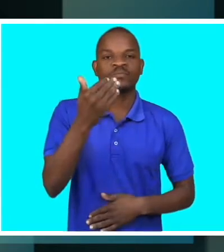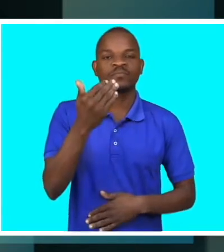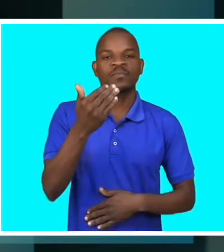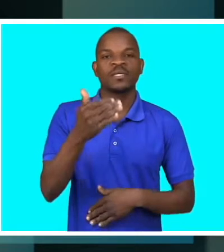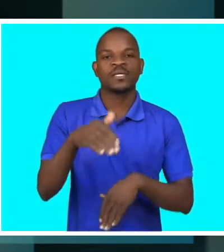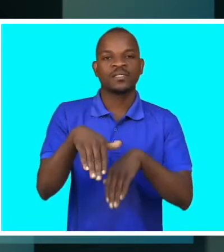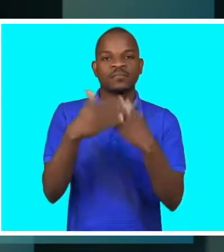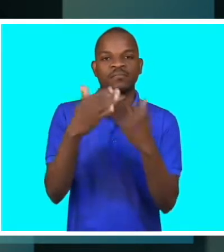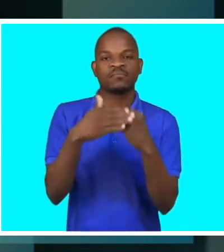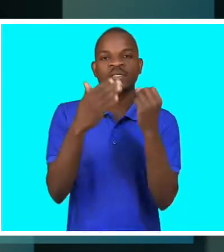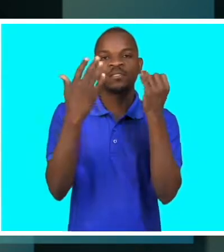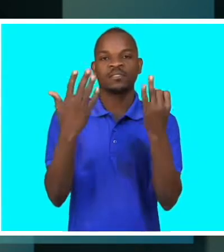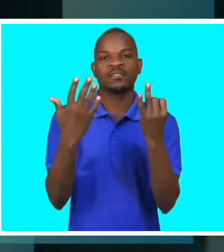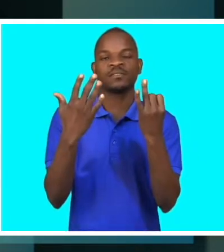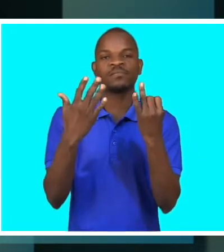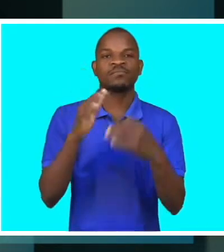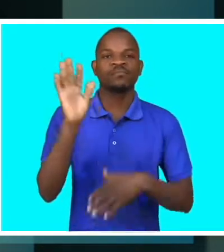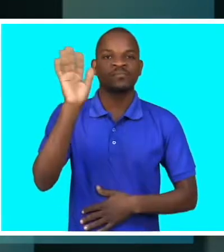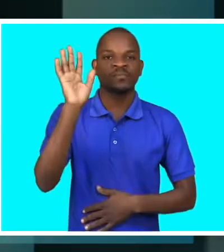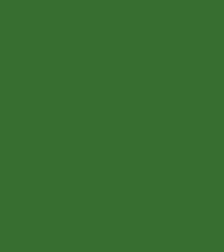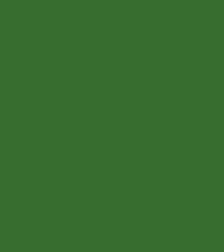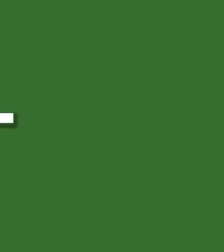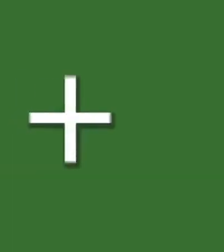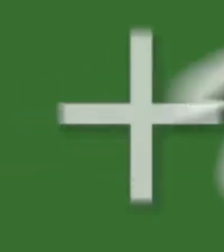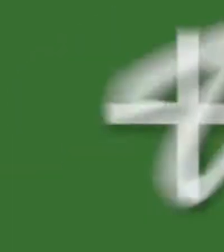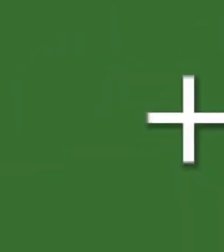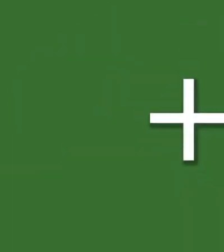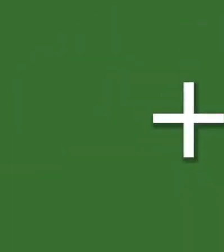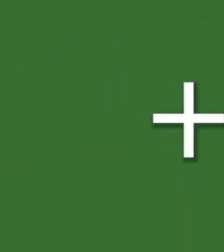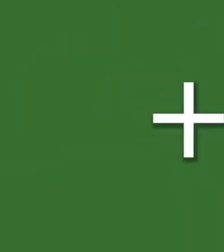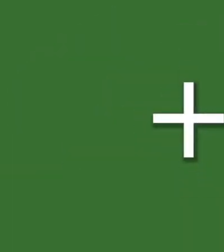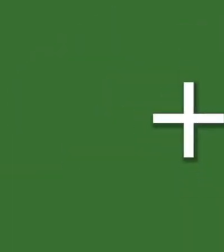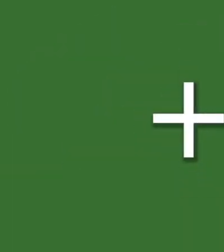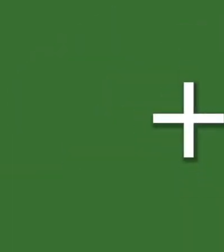a sete dias. Até lá. Tchau. Tchau.